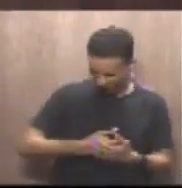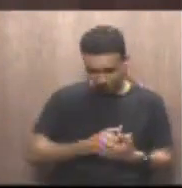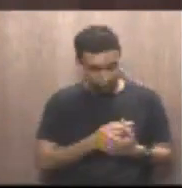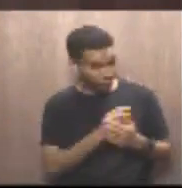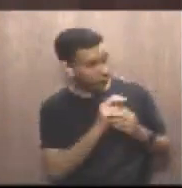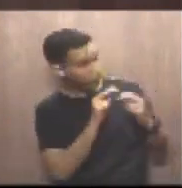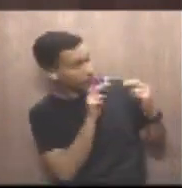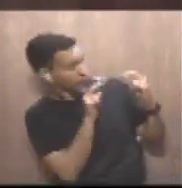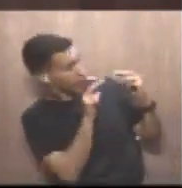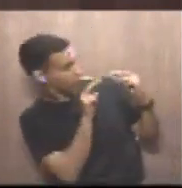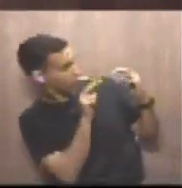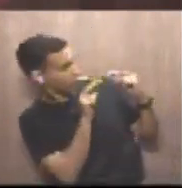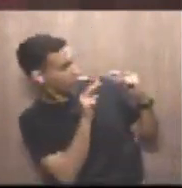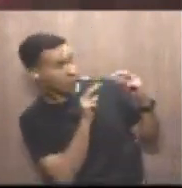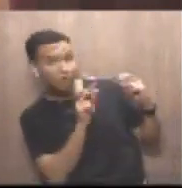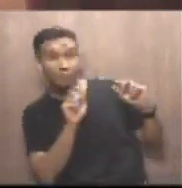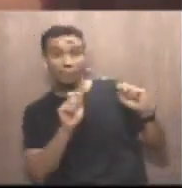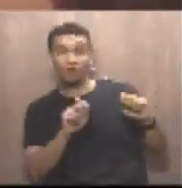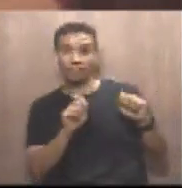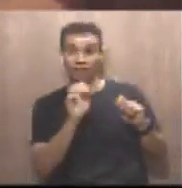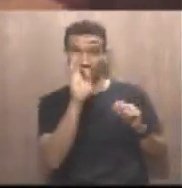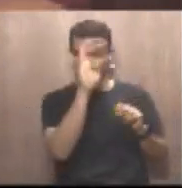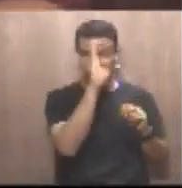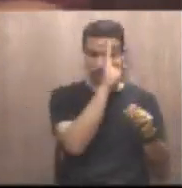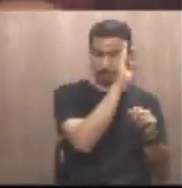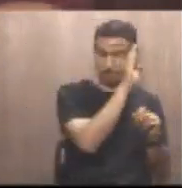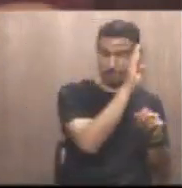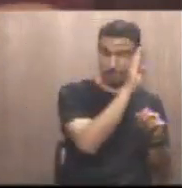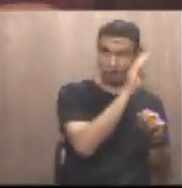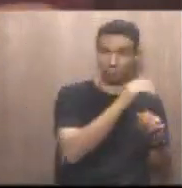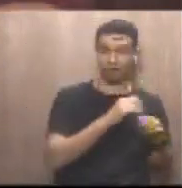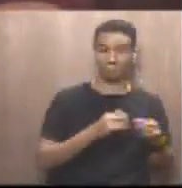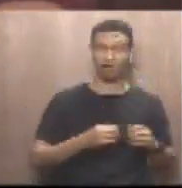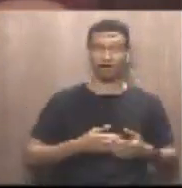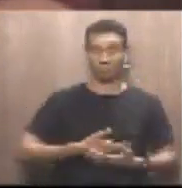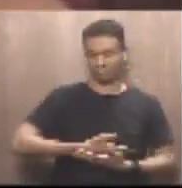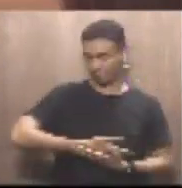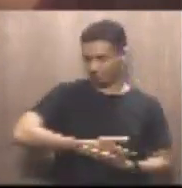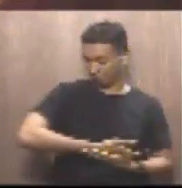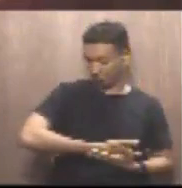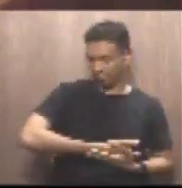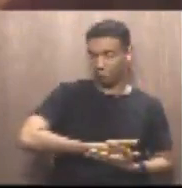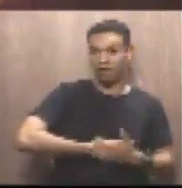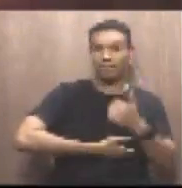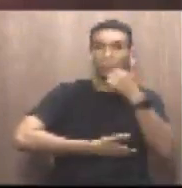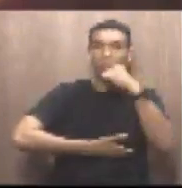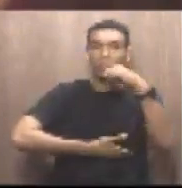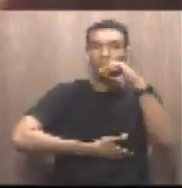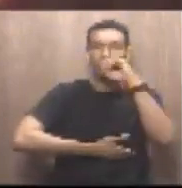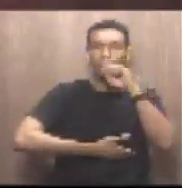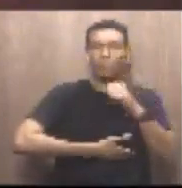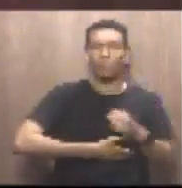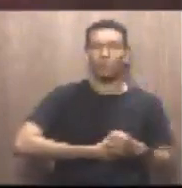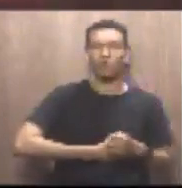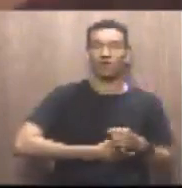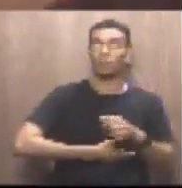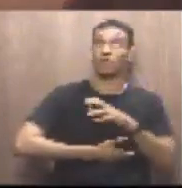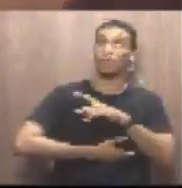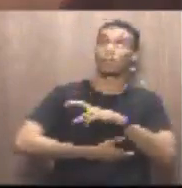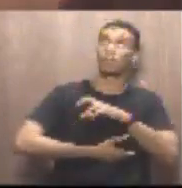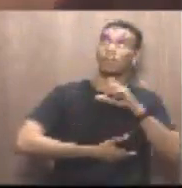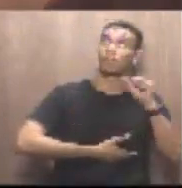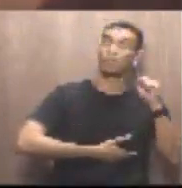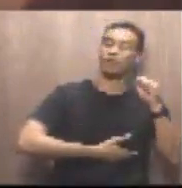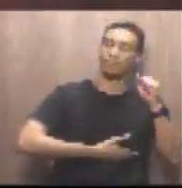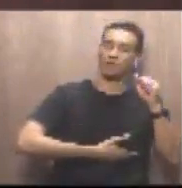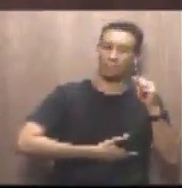do hemisfério direito para o hemisfério direito do bebê, né? E a mãe faz esse download do hemisfério